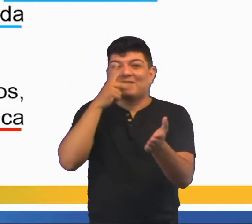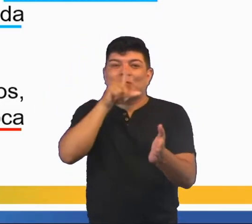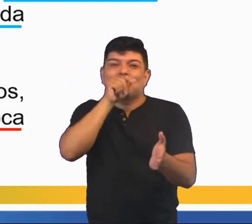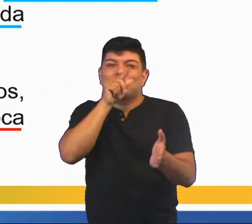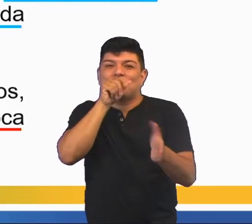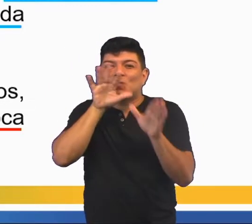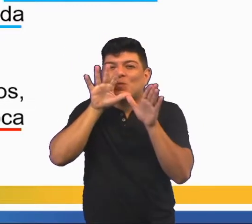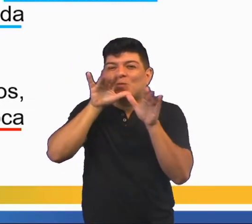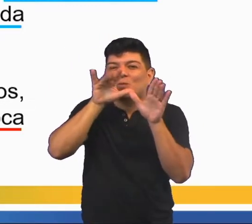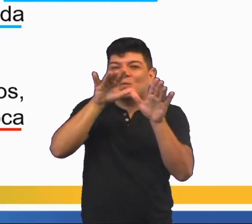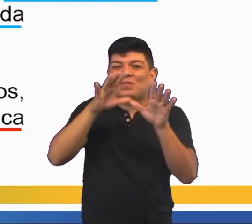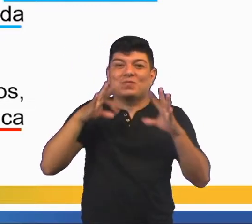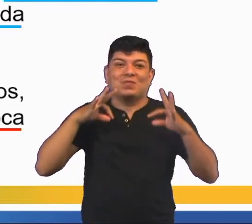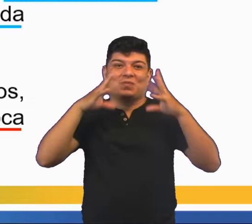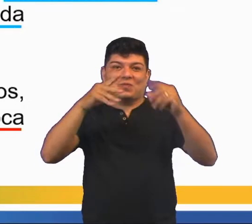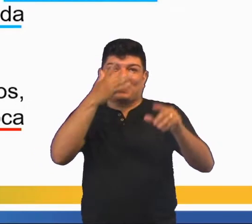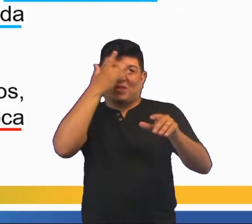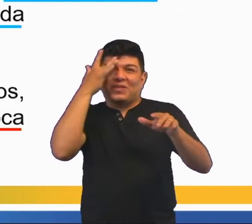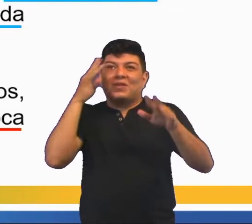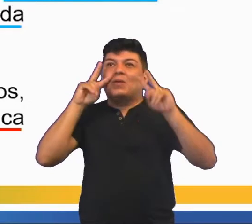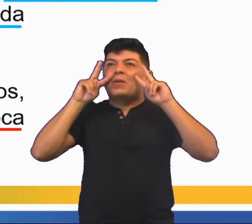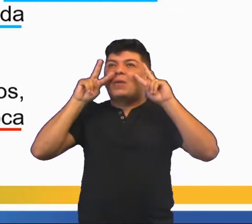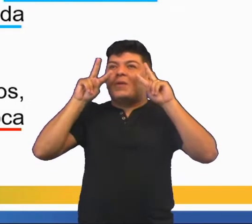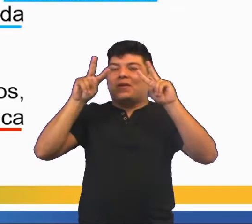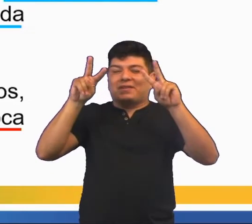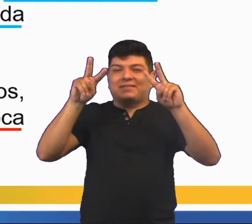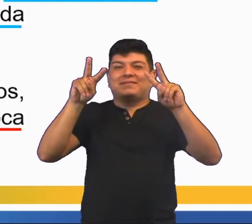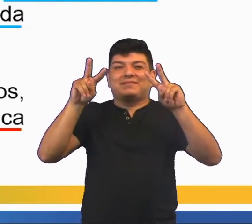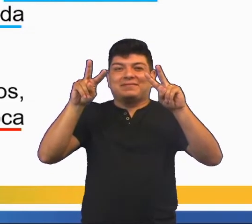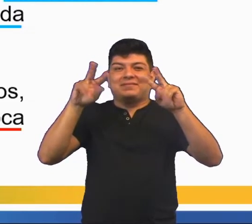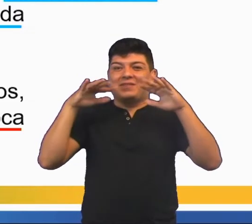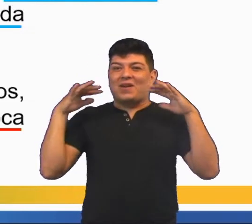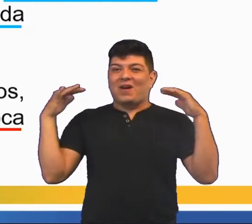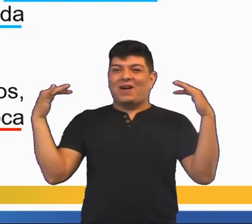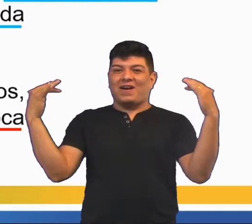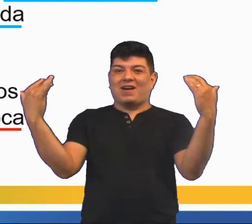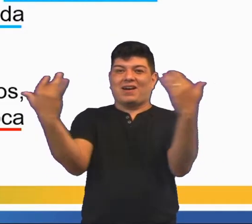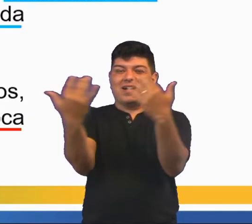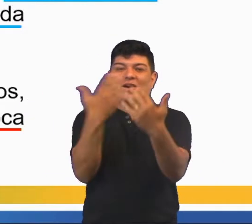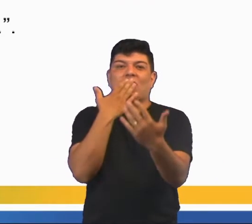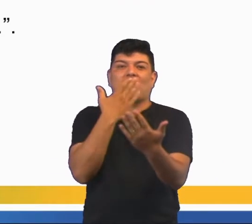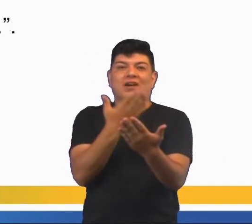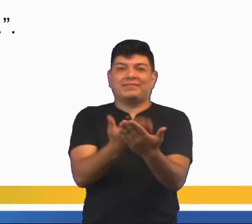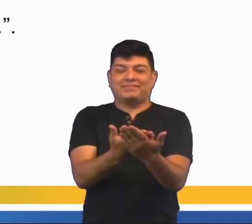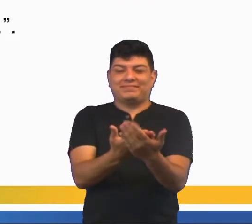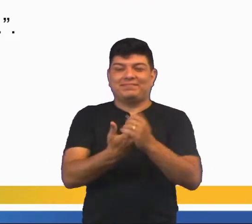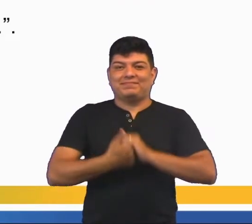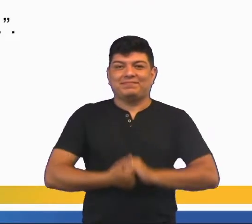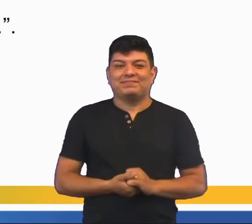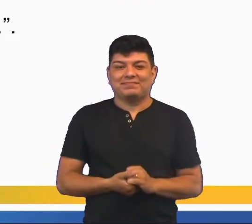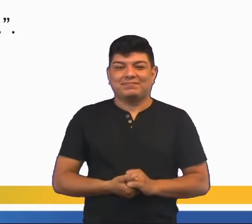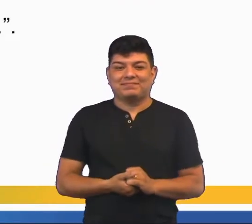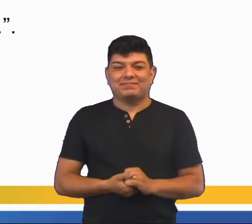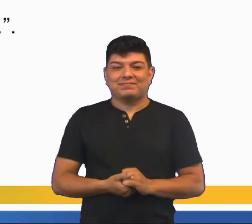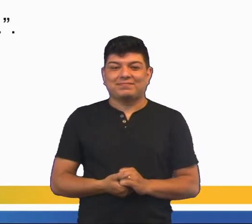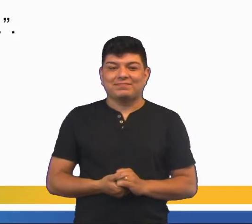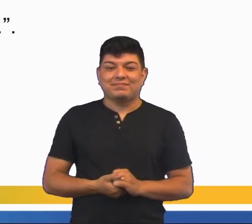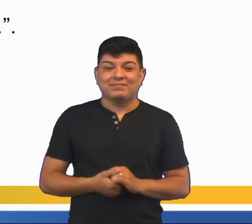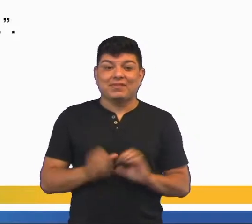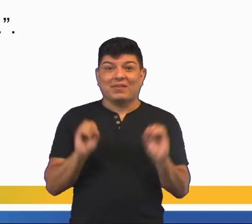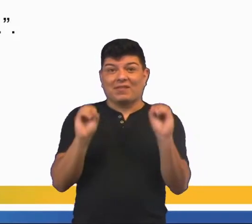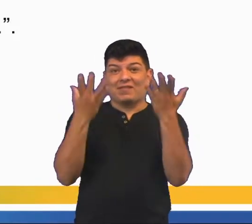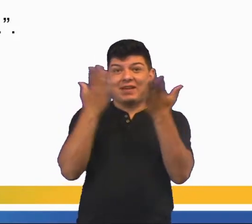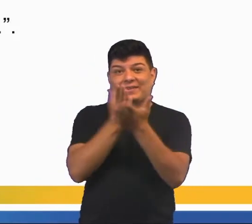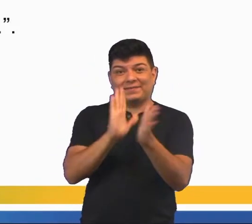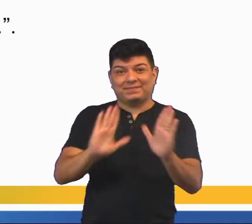pássaros, e o público todo ficava olhando aqui de baixo, de boca aberta. Quando o